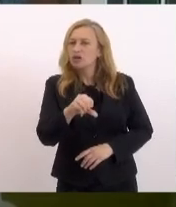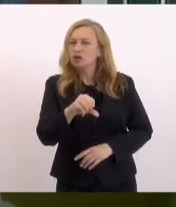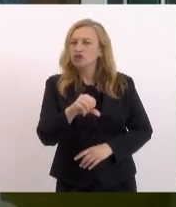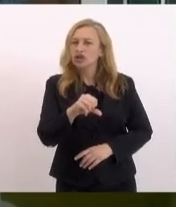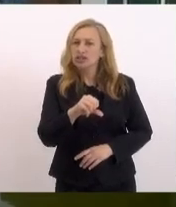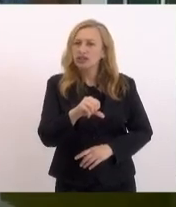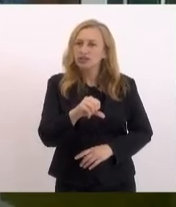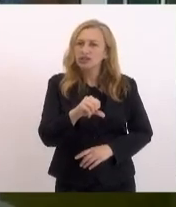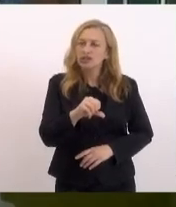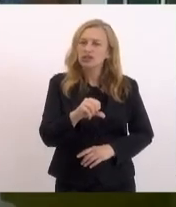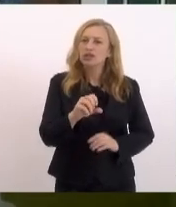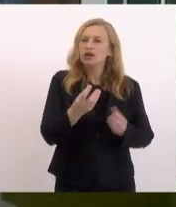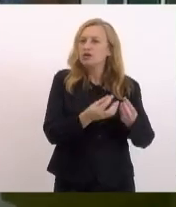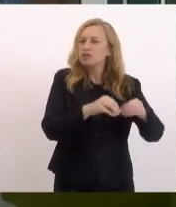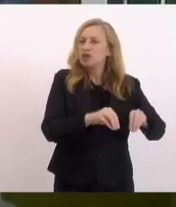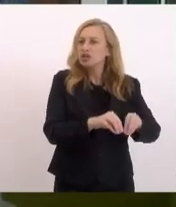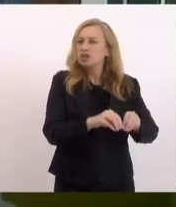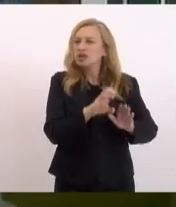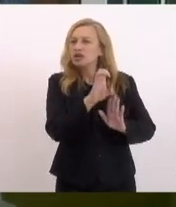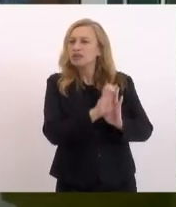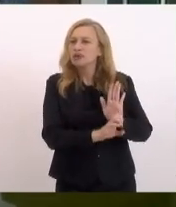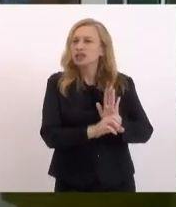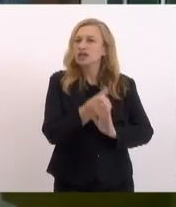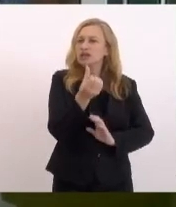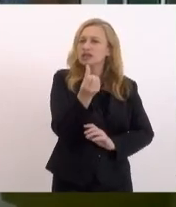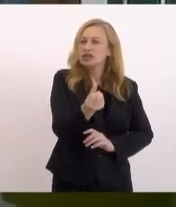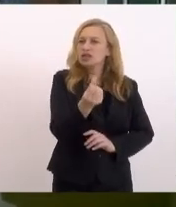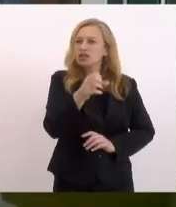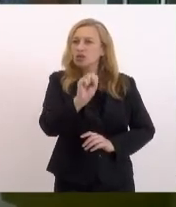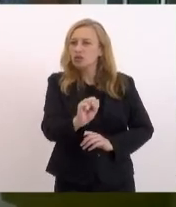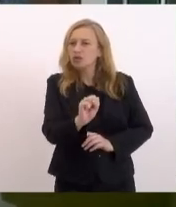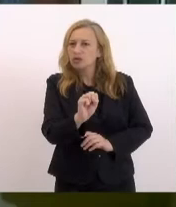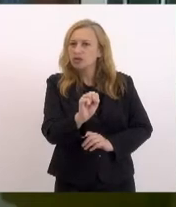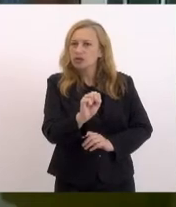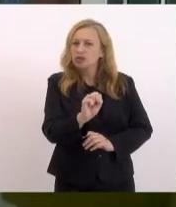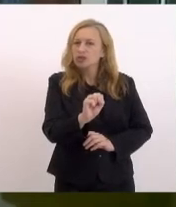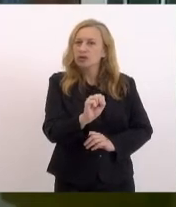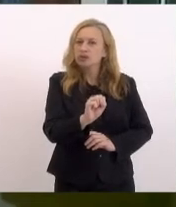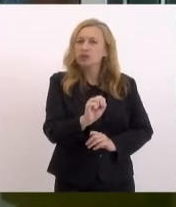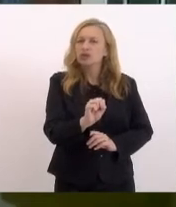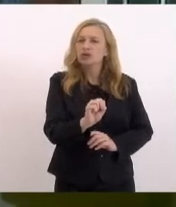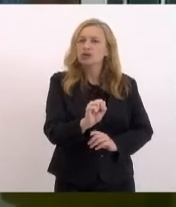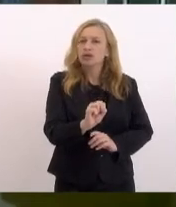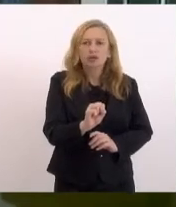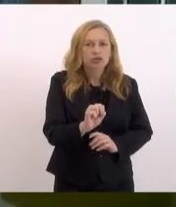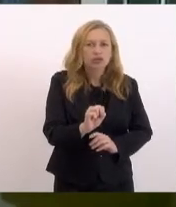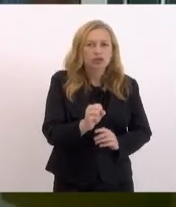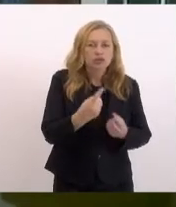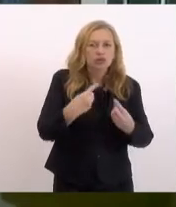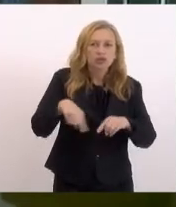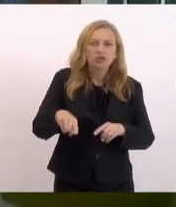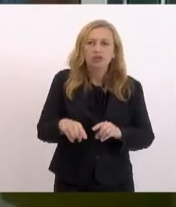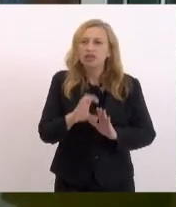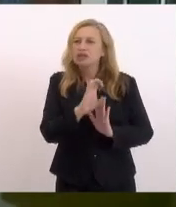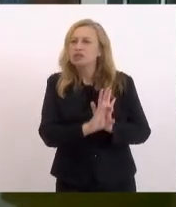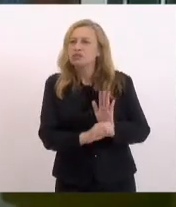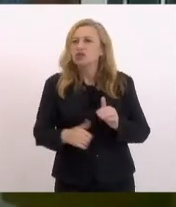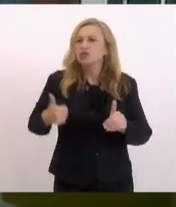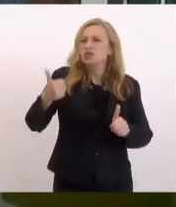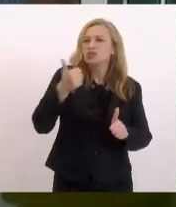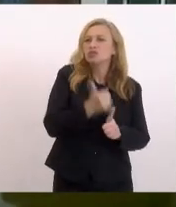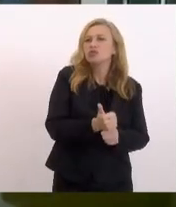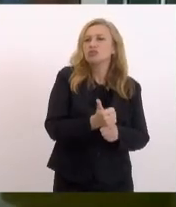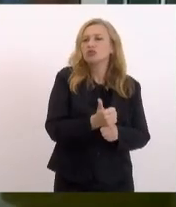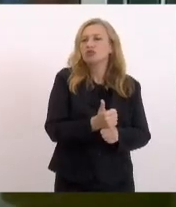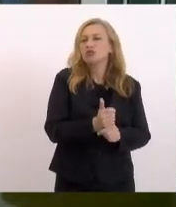pela prejudicabilidade das emendas 6 e 8, pela emenda 4. Para as demais emendas, concluindo por